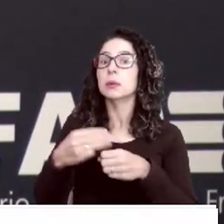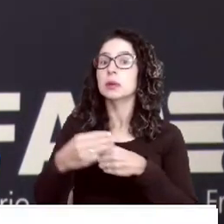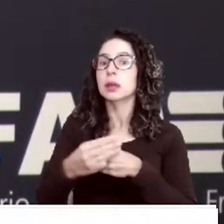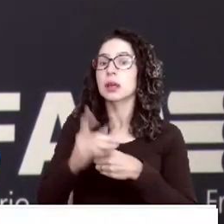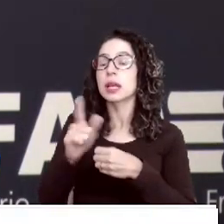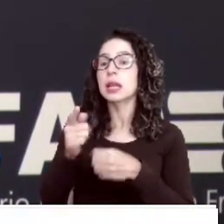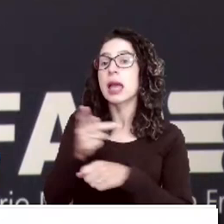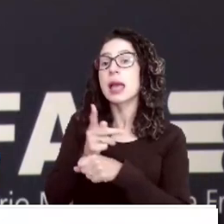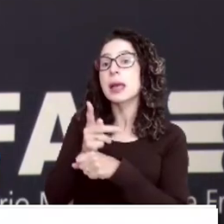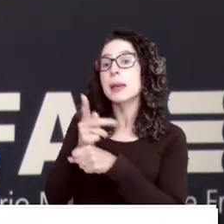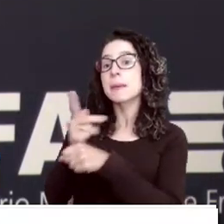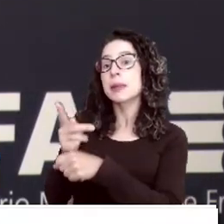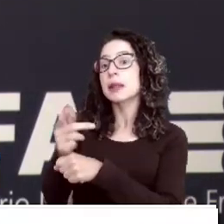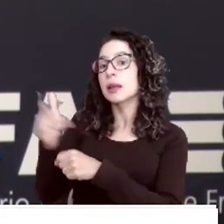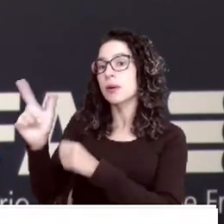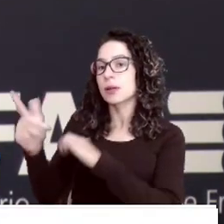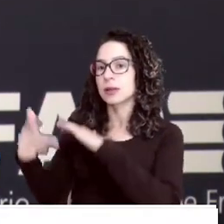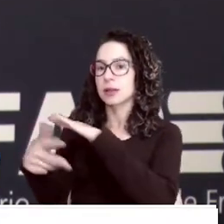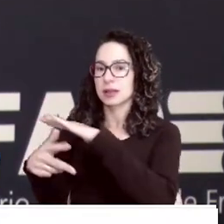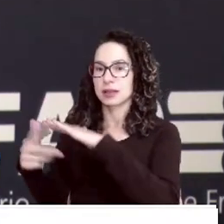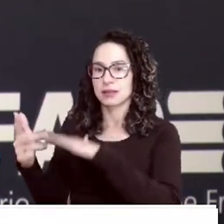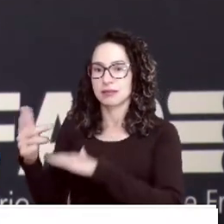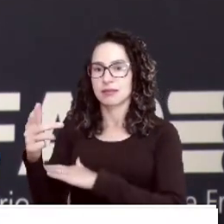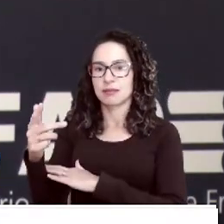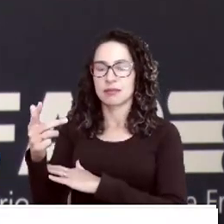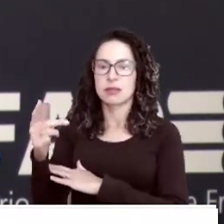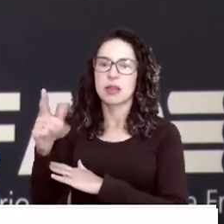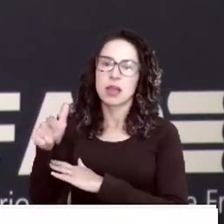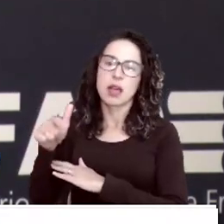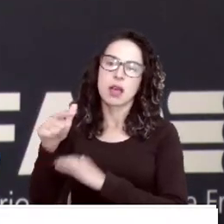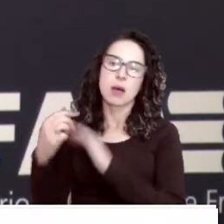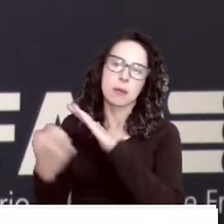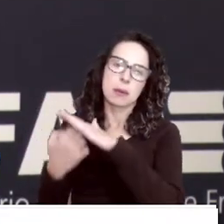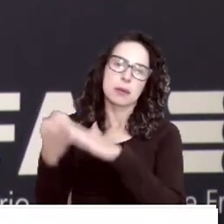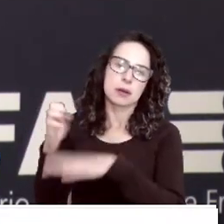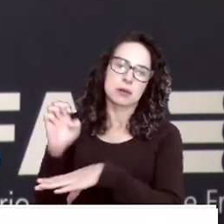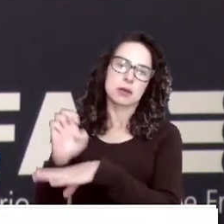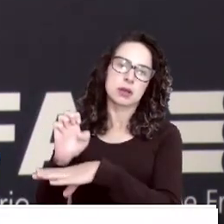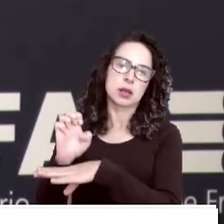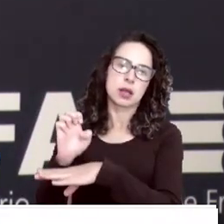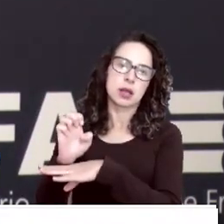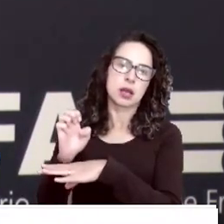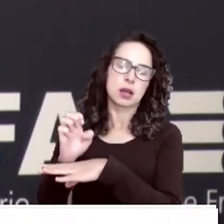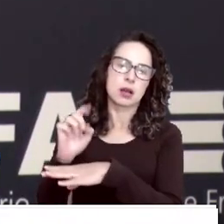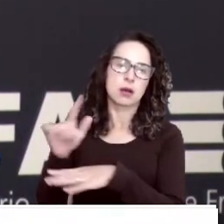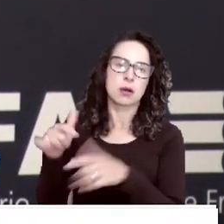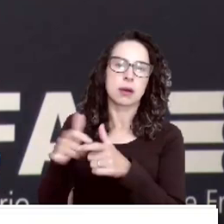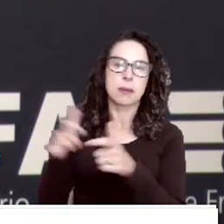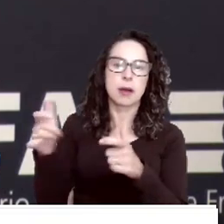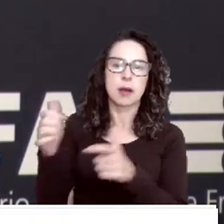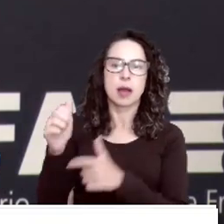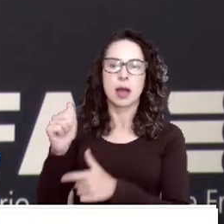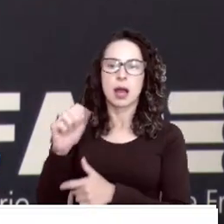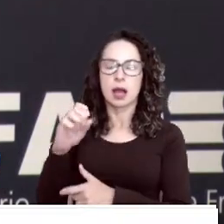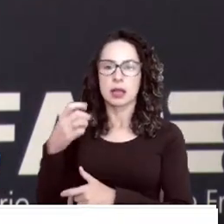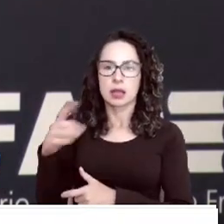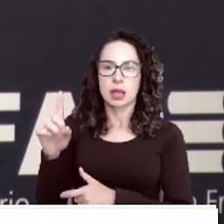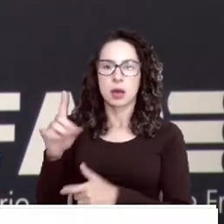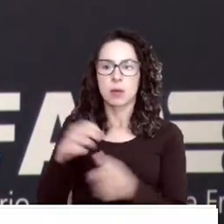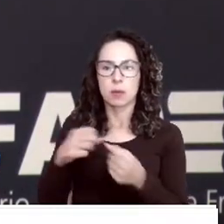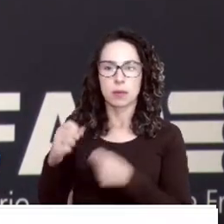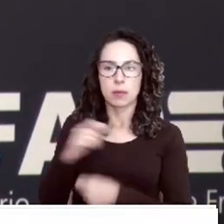para um terceiro, que no caso é uma empresa estatal, com a maioria das suas ações do poder público,